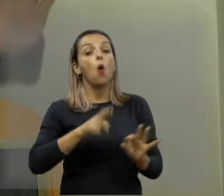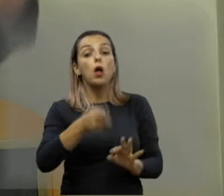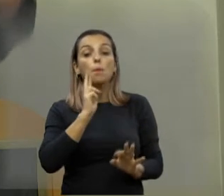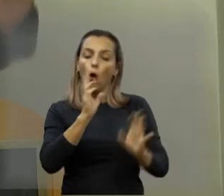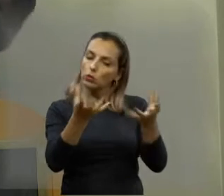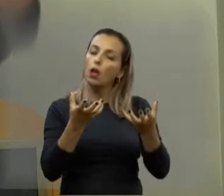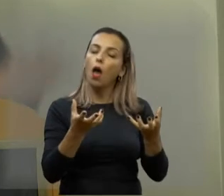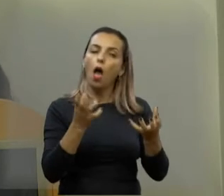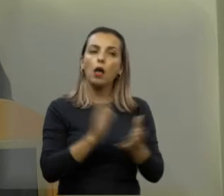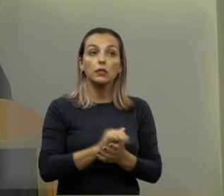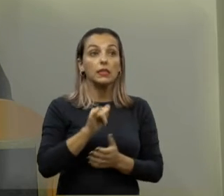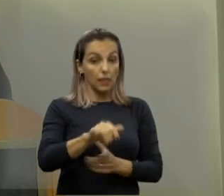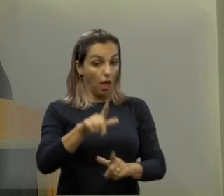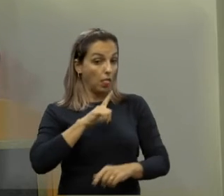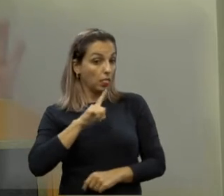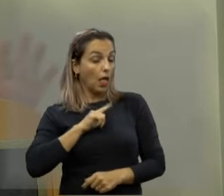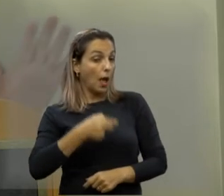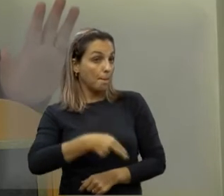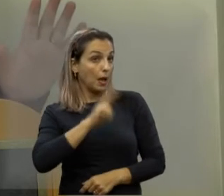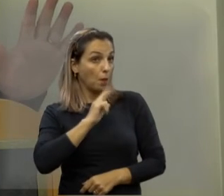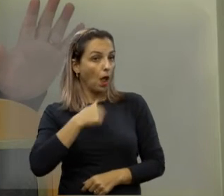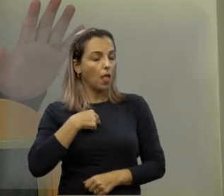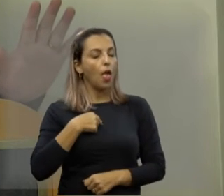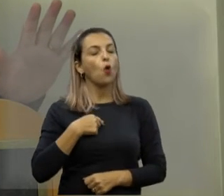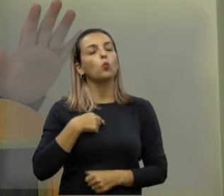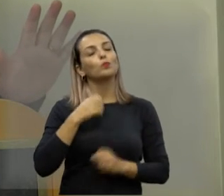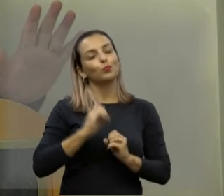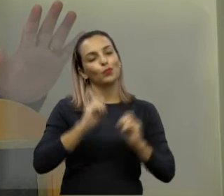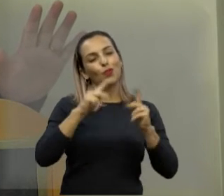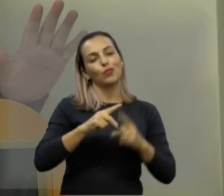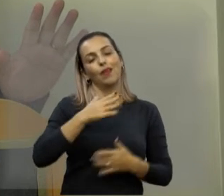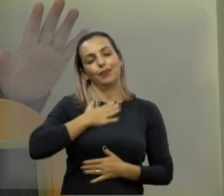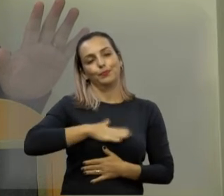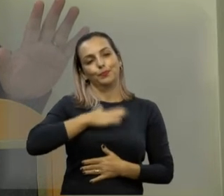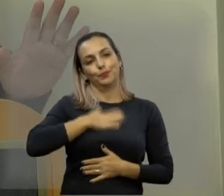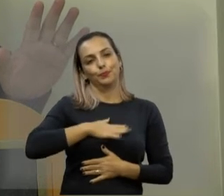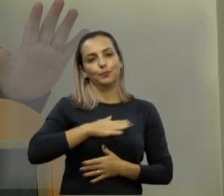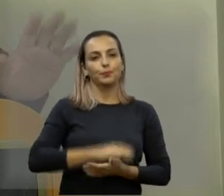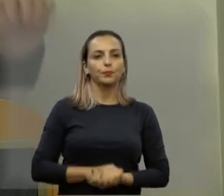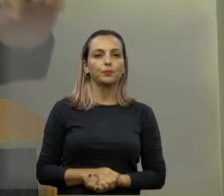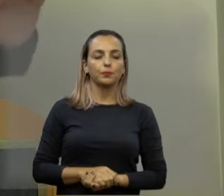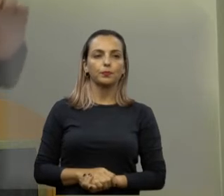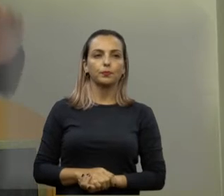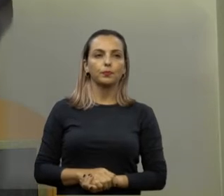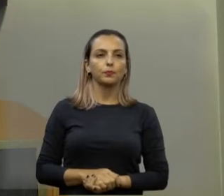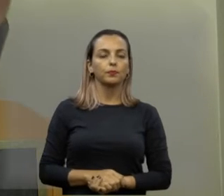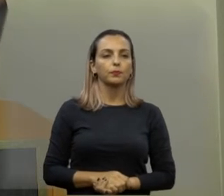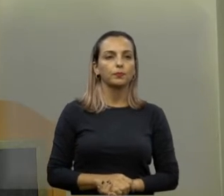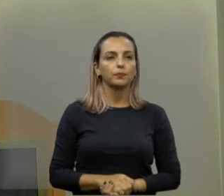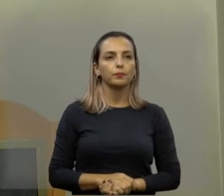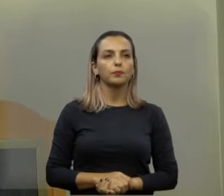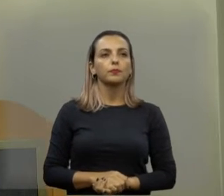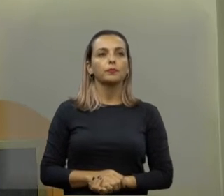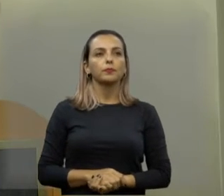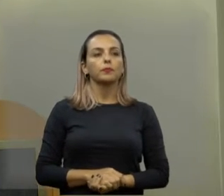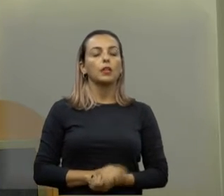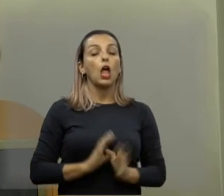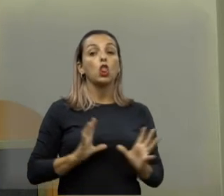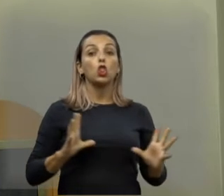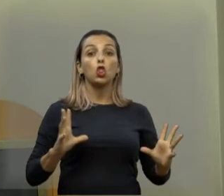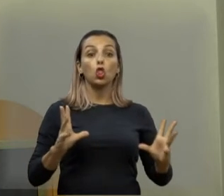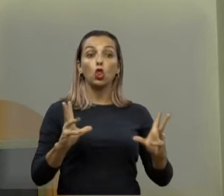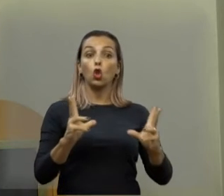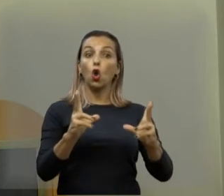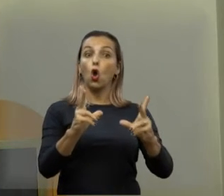E se alguém tivesse a resposta tô contemplado e eu quero ver você que todos os